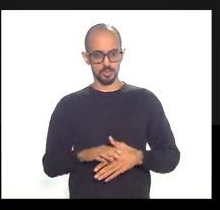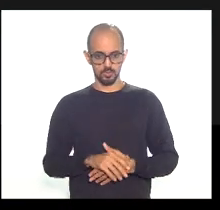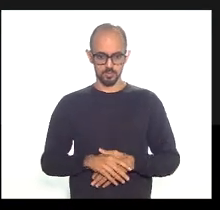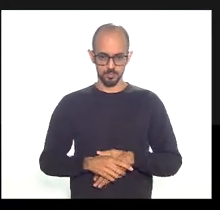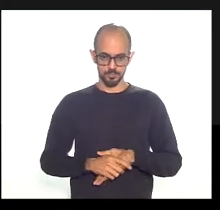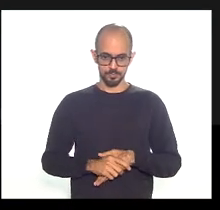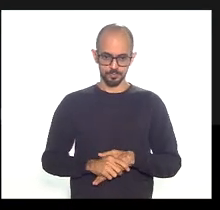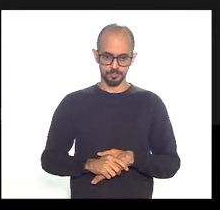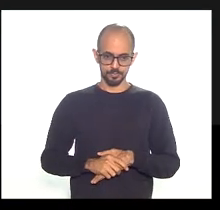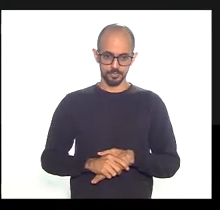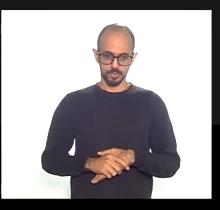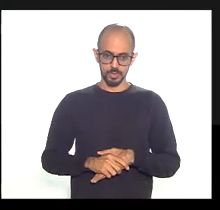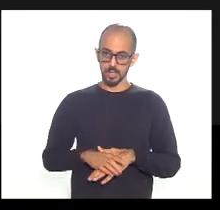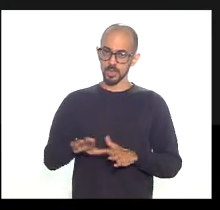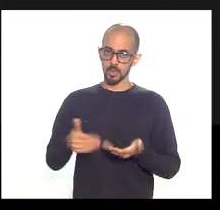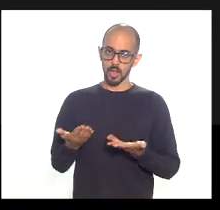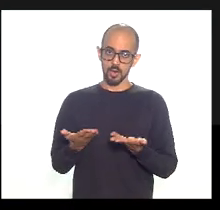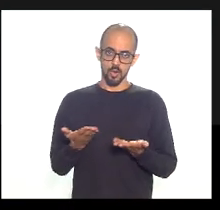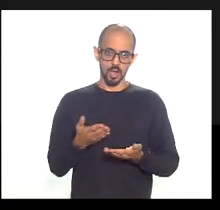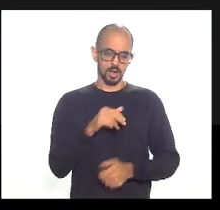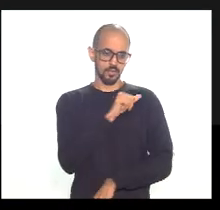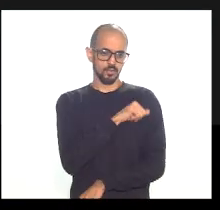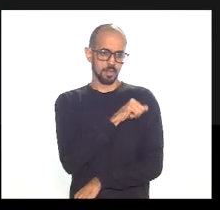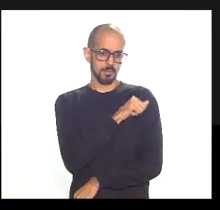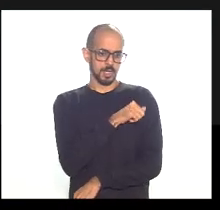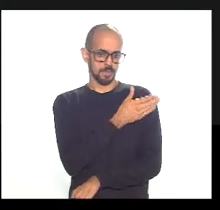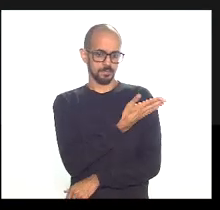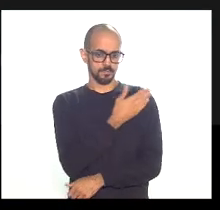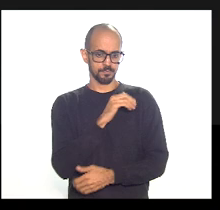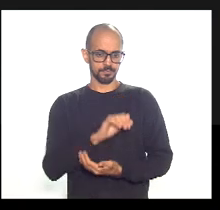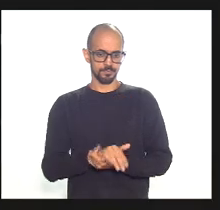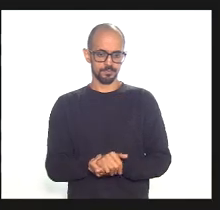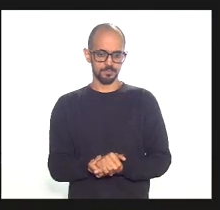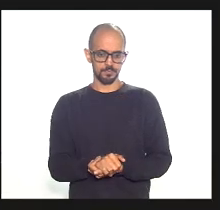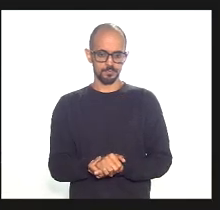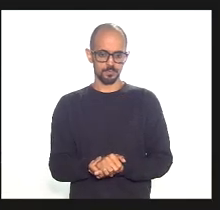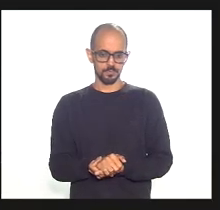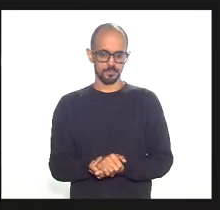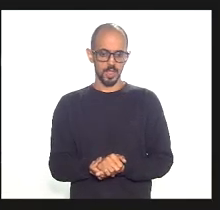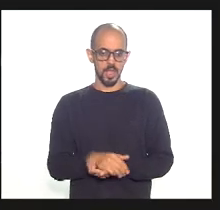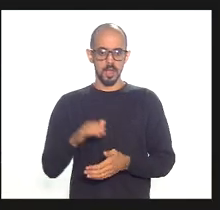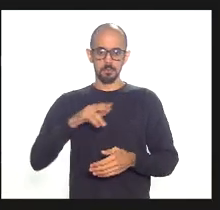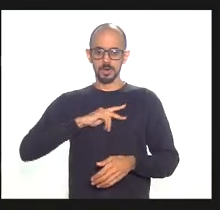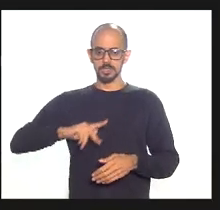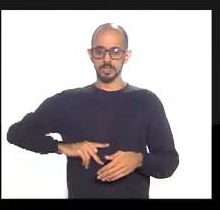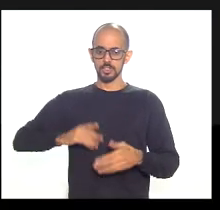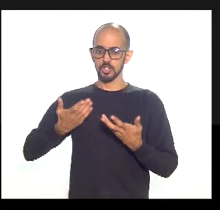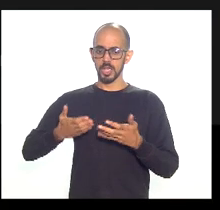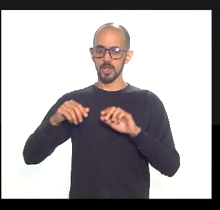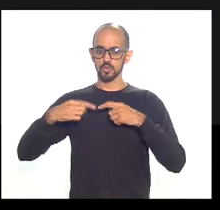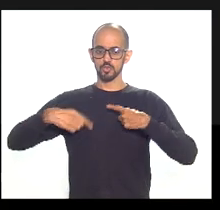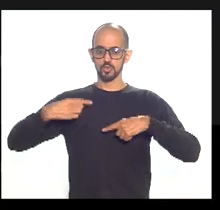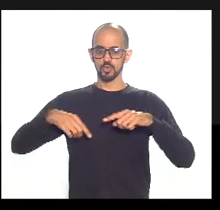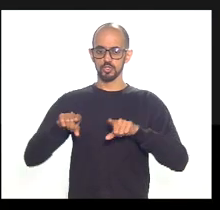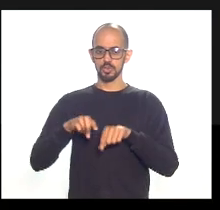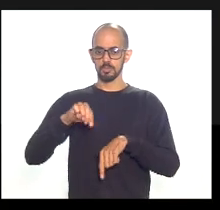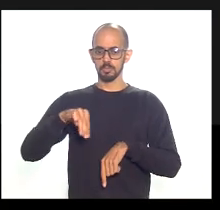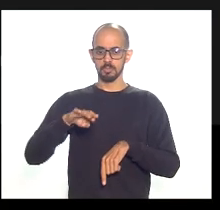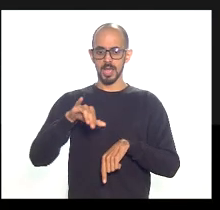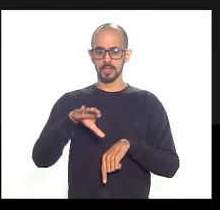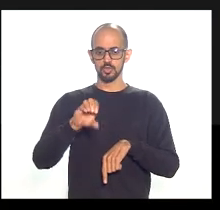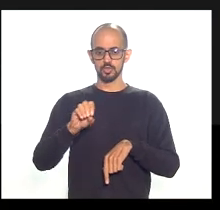Para discutir, deputada enfermeira Rejane. Presidente, por favor, queira me inscrever para discutir também. Márcio Galberto.